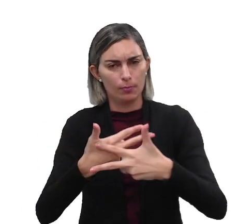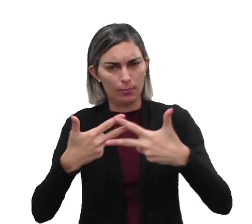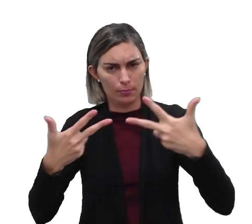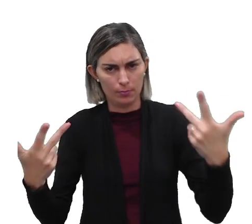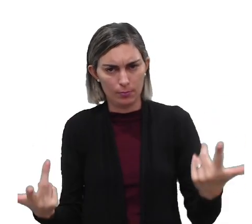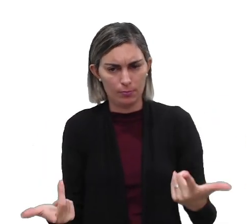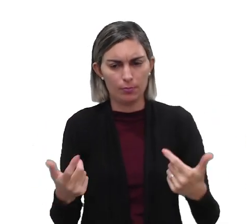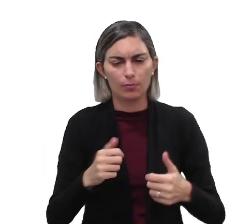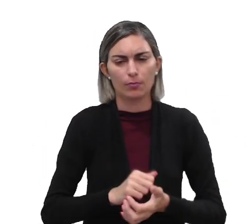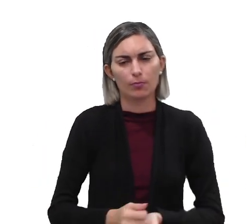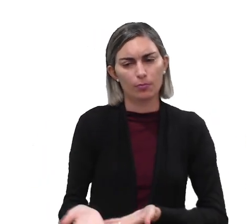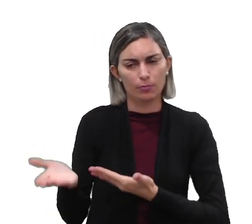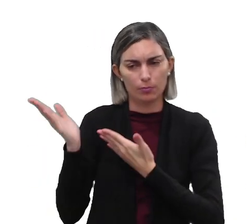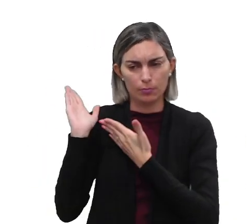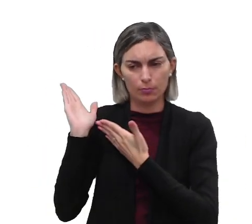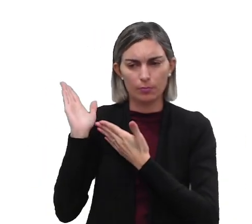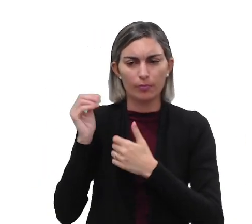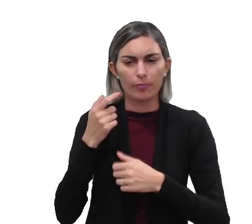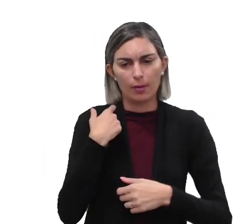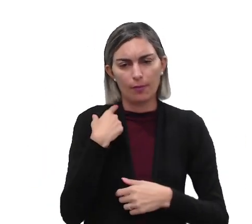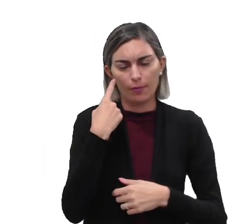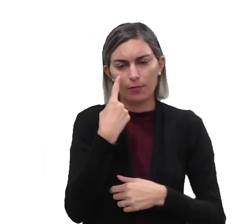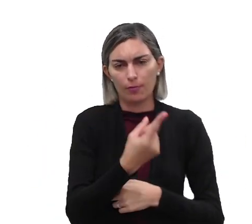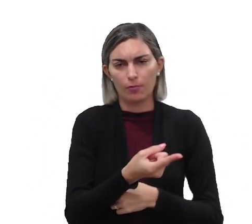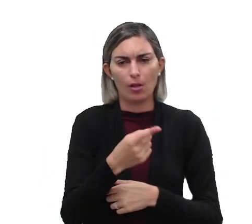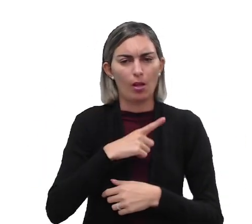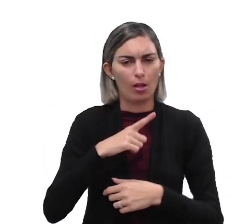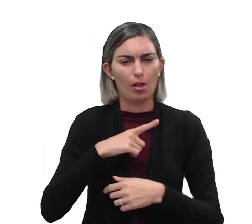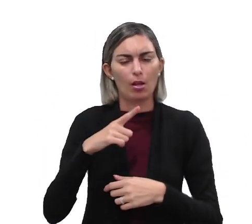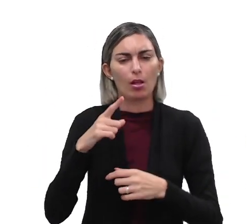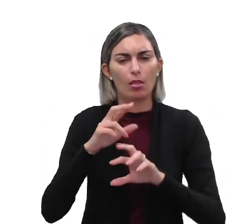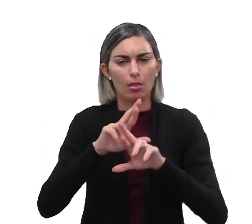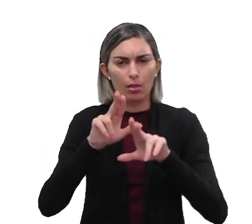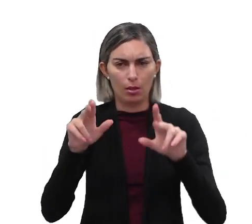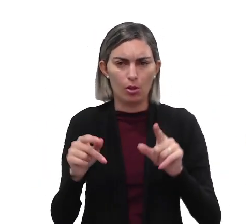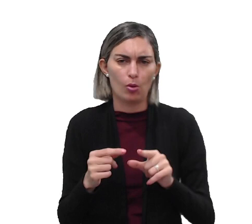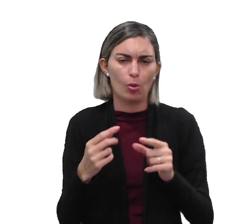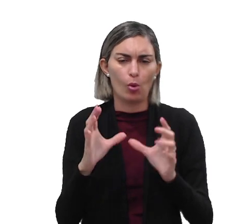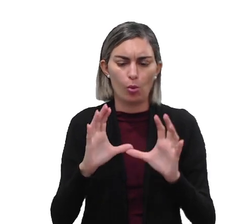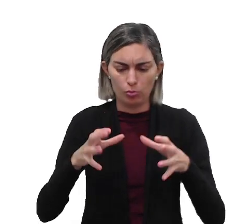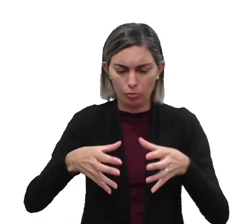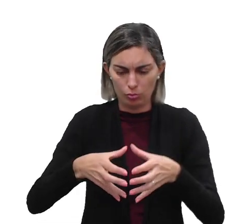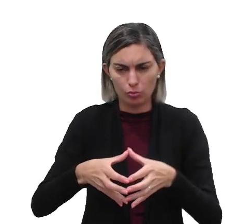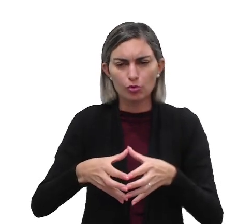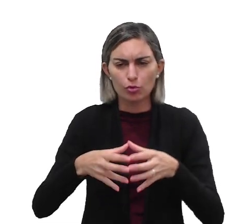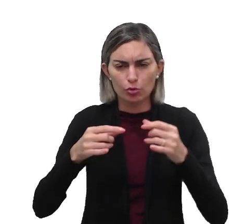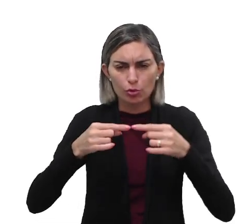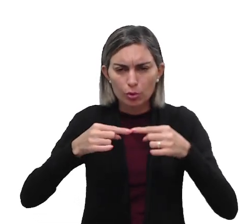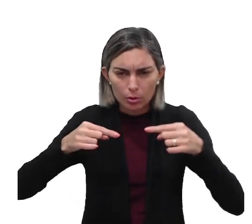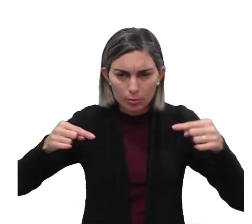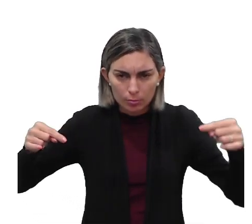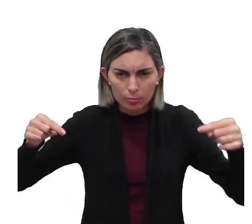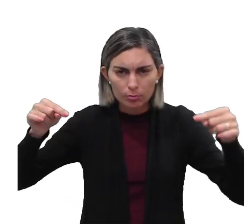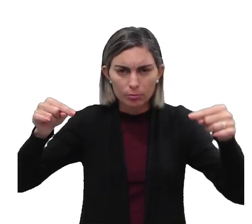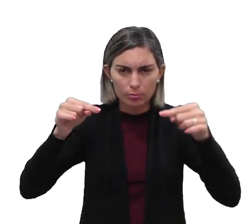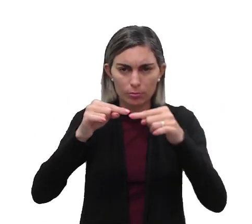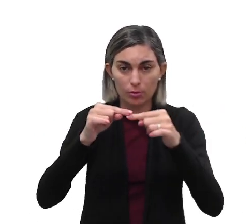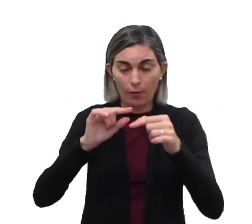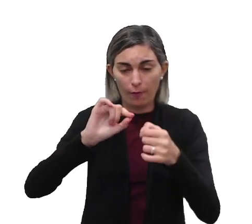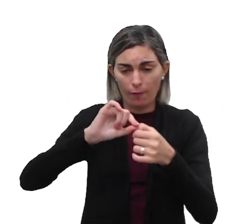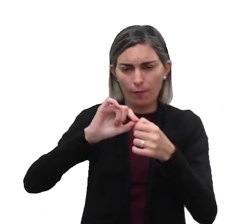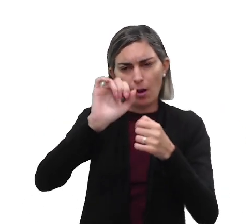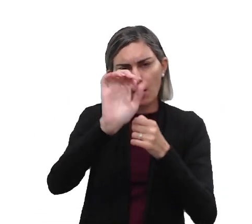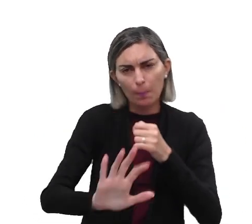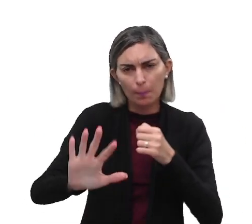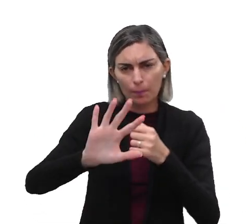geométricas. Na geometria, a forma é definida como um conjunto de linhas que compõem um objeto,